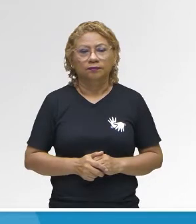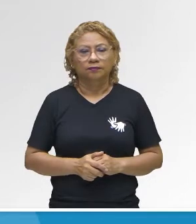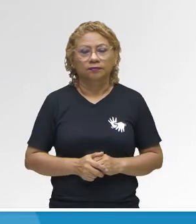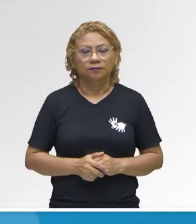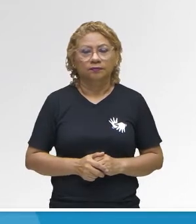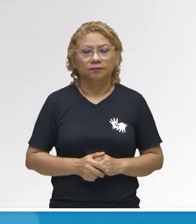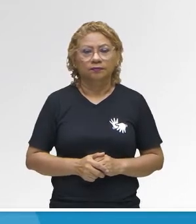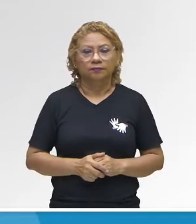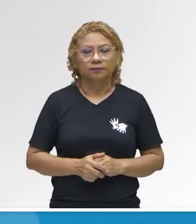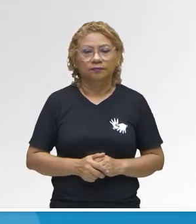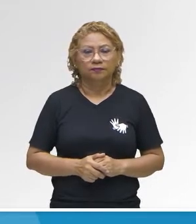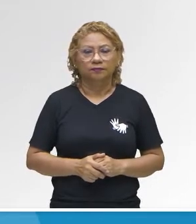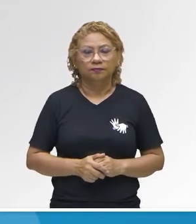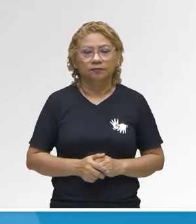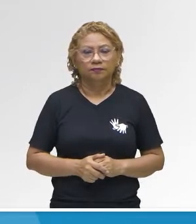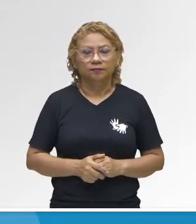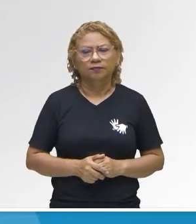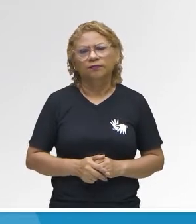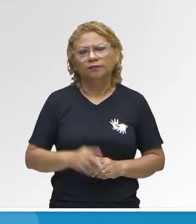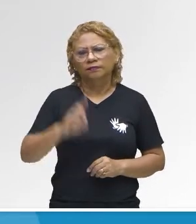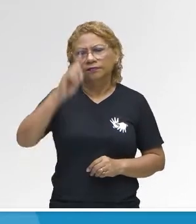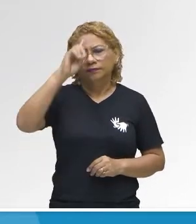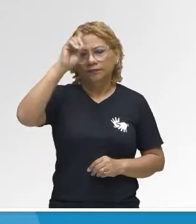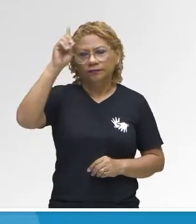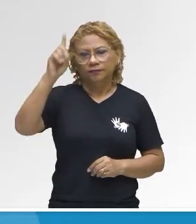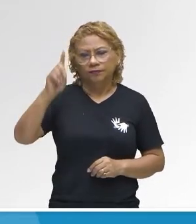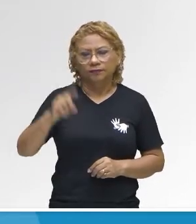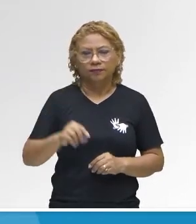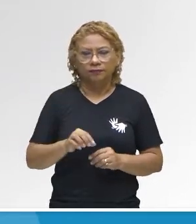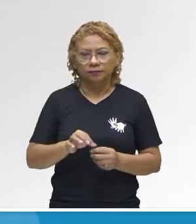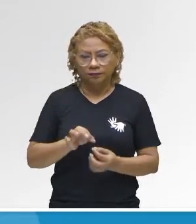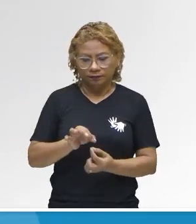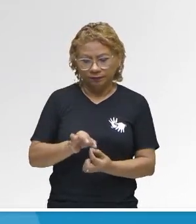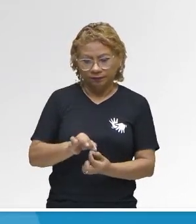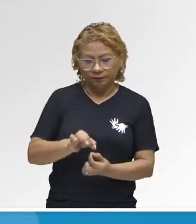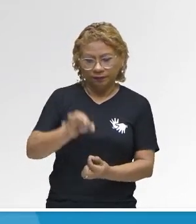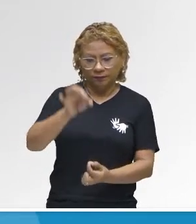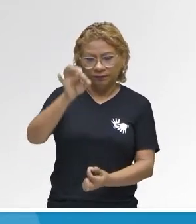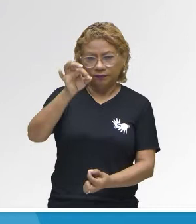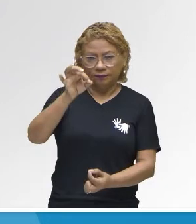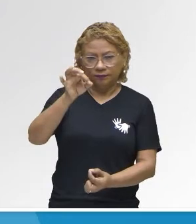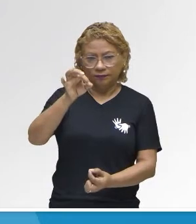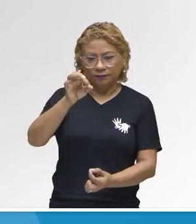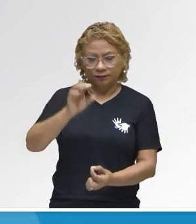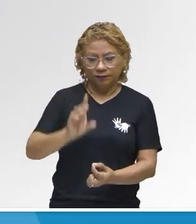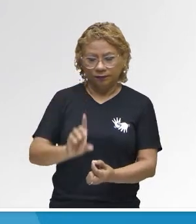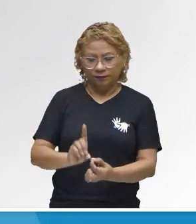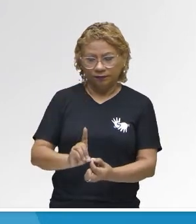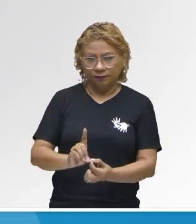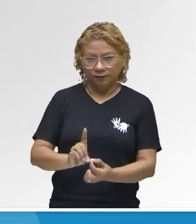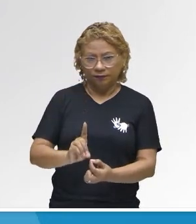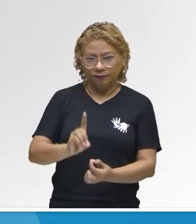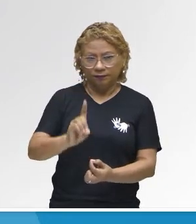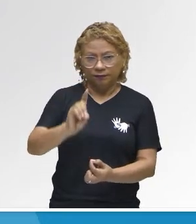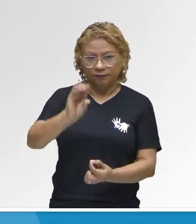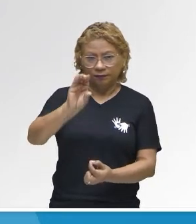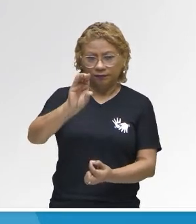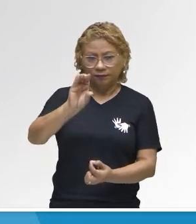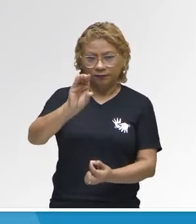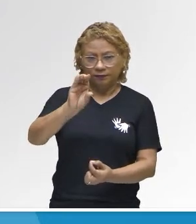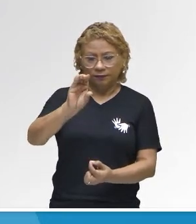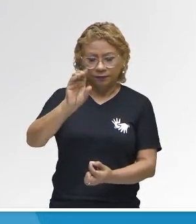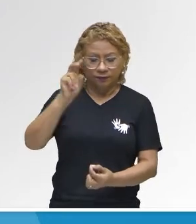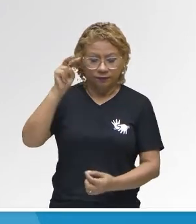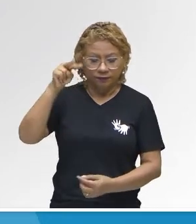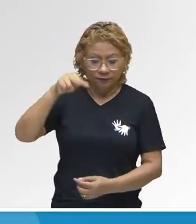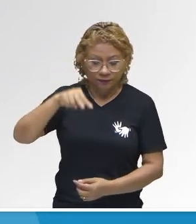CD, por exemplo. Se eu estivesse fazendo a observação aqui de cima, vamos supor que eu estou observando aqui,